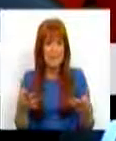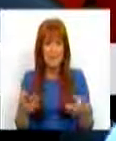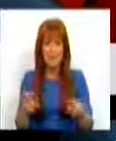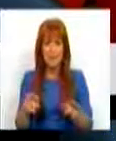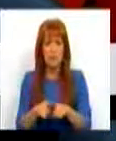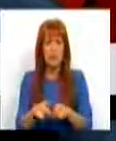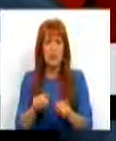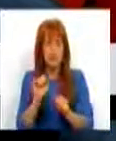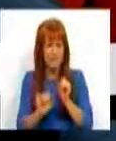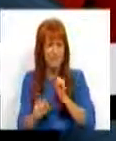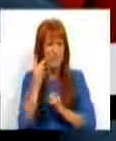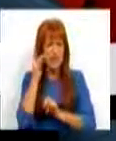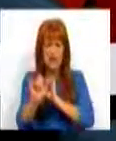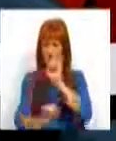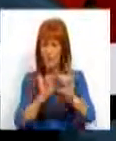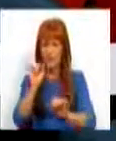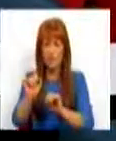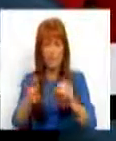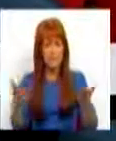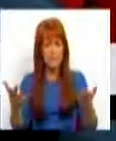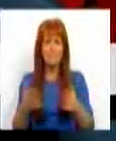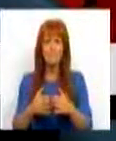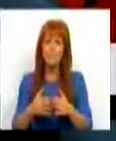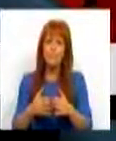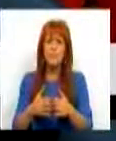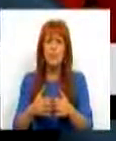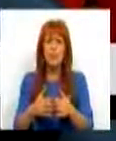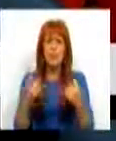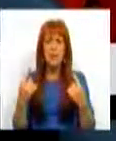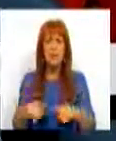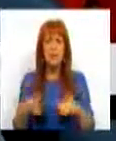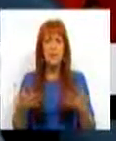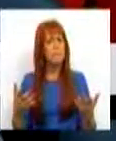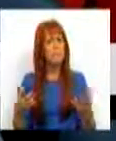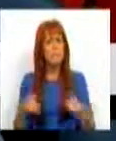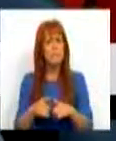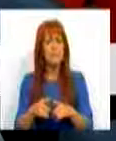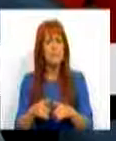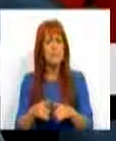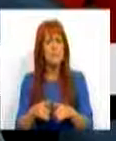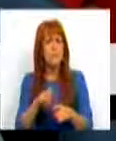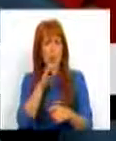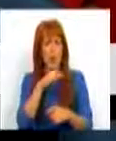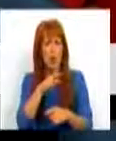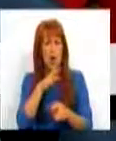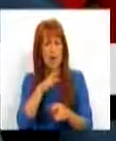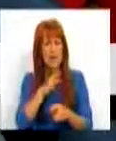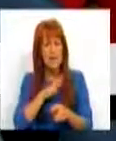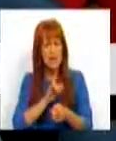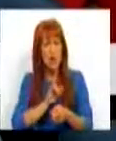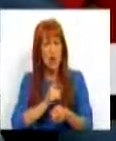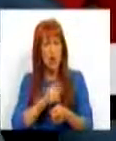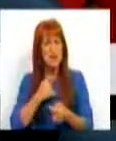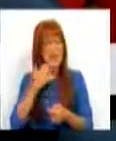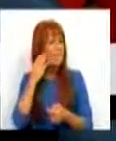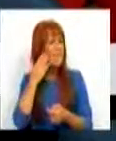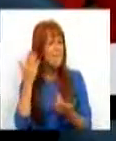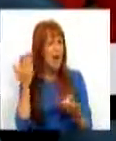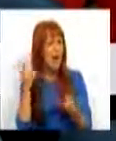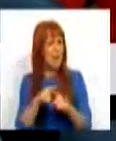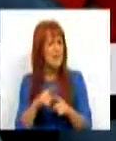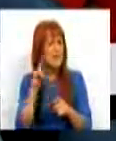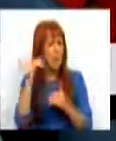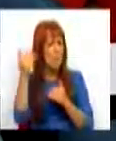como disse, o conhecimento dos seus trabalhadores, mas as pessoas também estão preocupadas com o